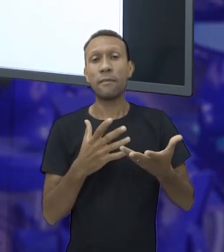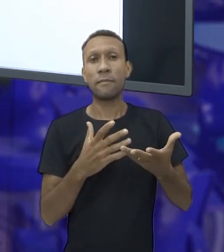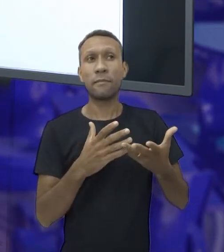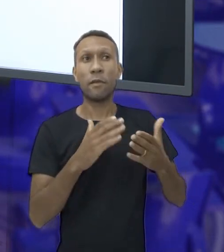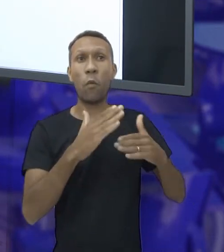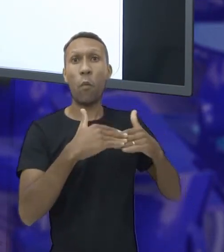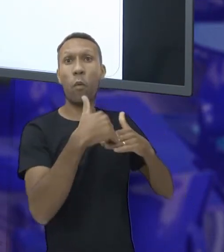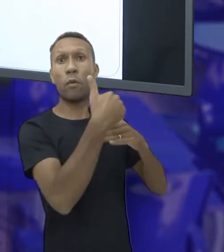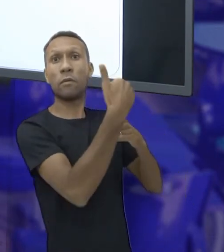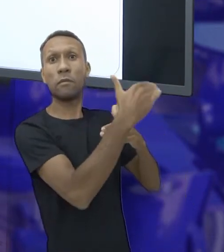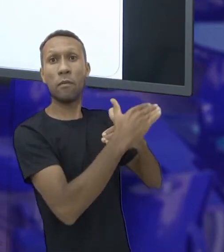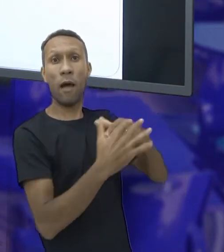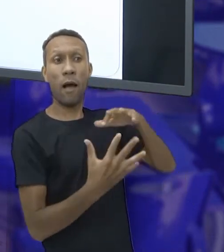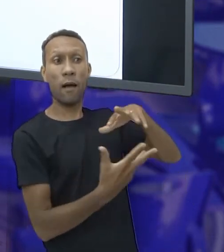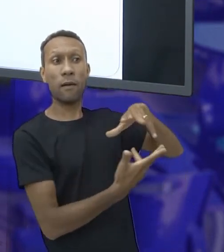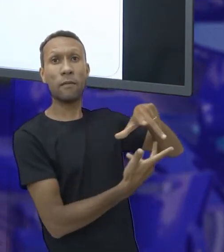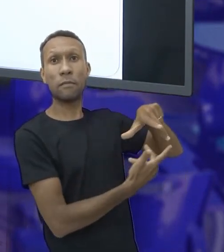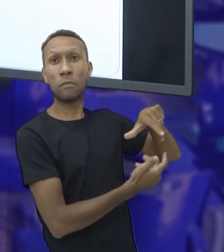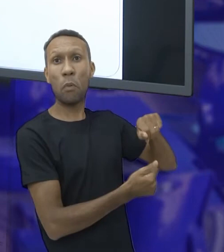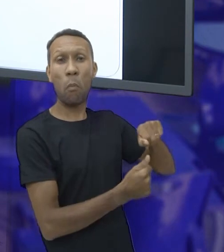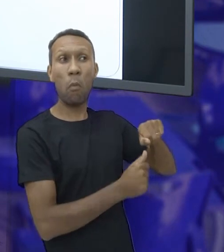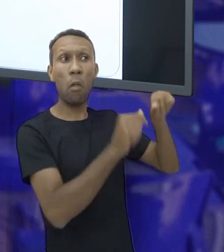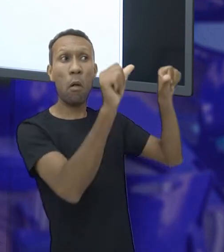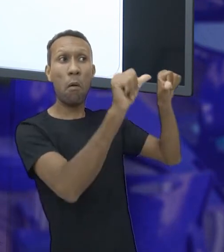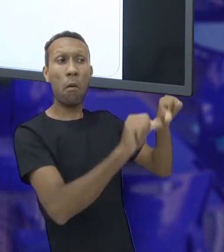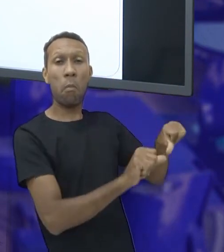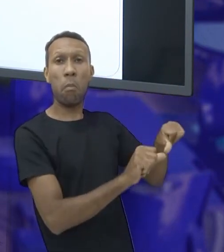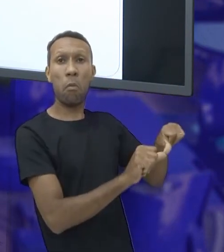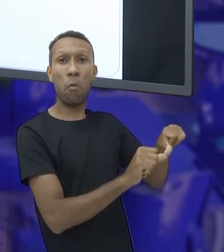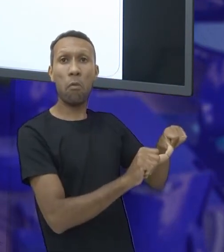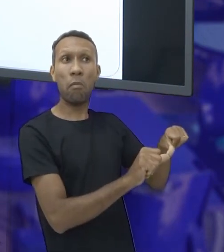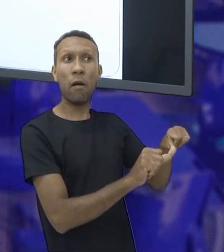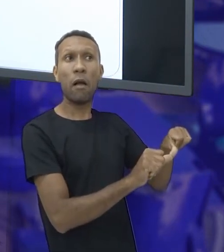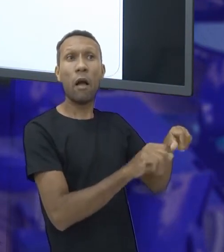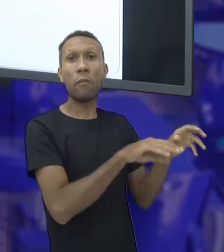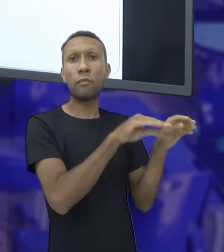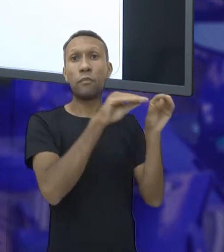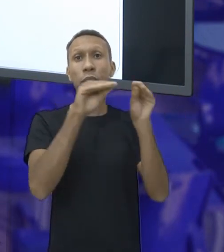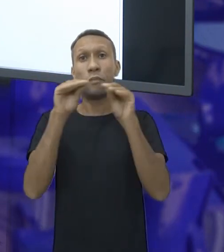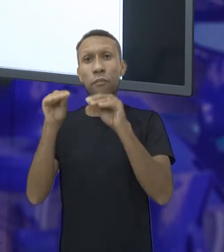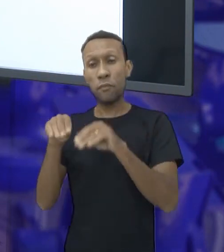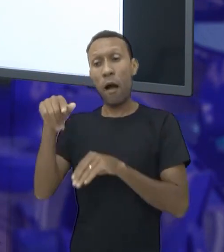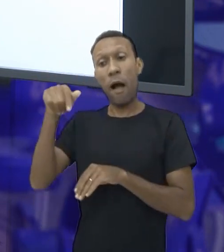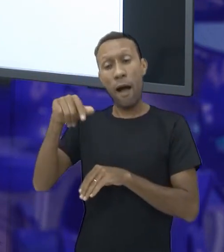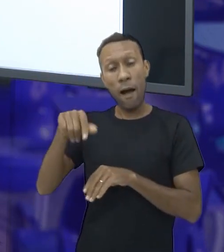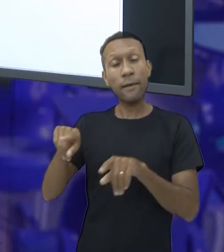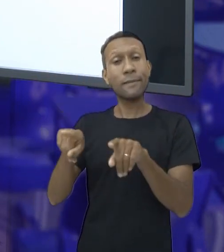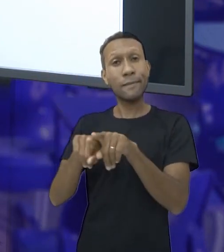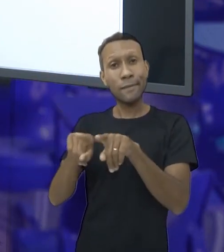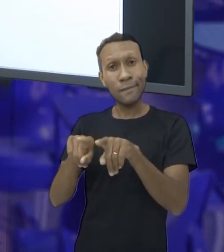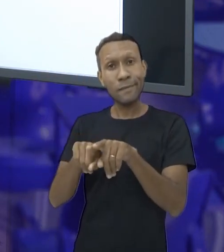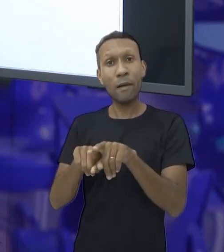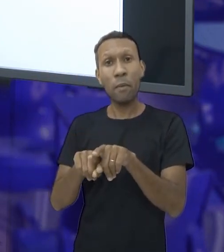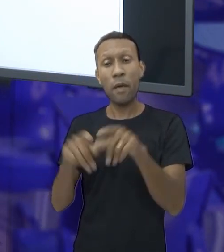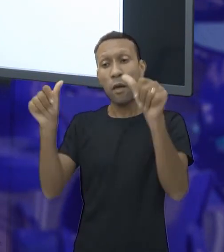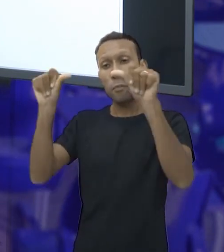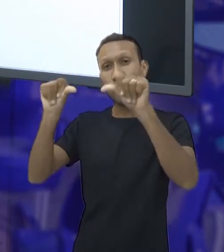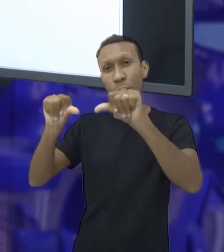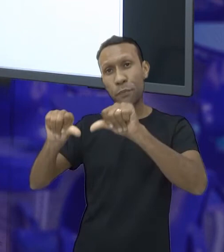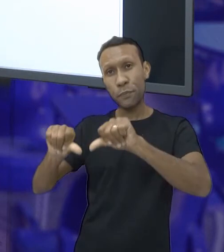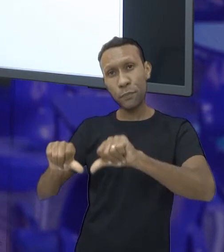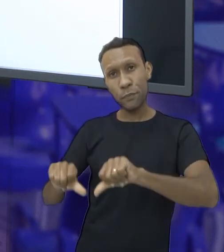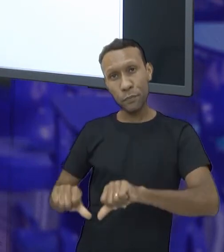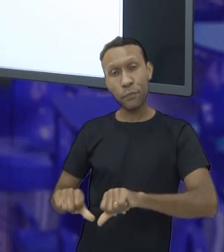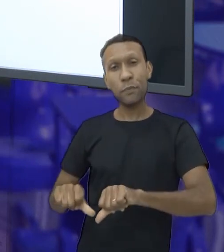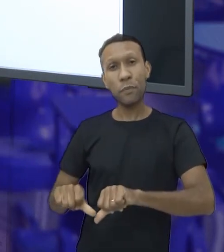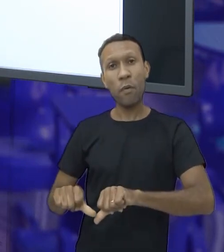lado do mundo, altera o sistema econômico, o fluxo das bolsas, a bolsa de valores, ela abre em baixa,